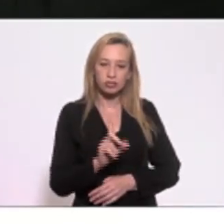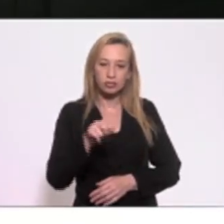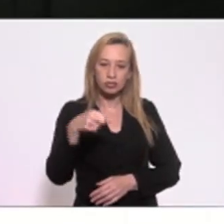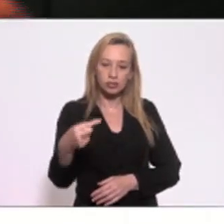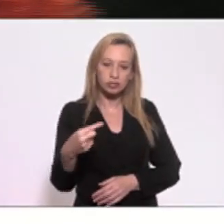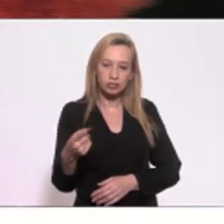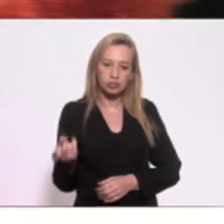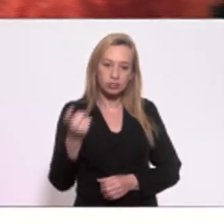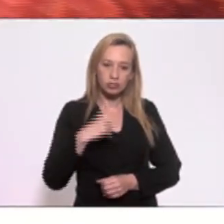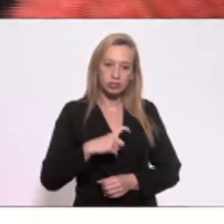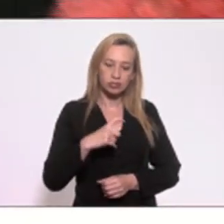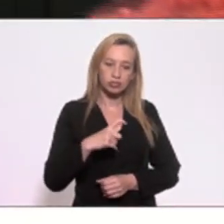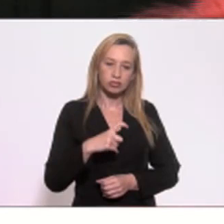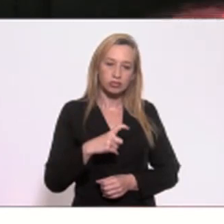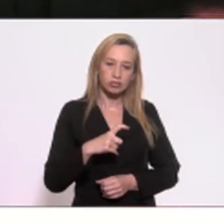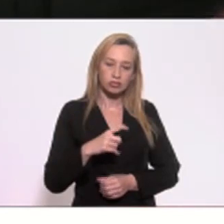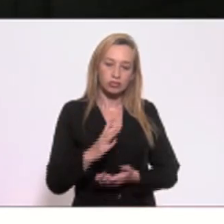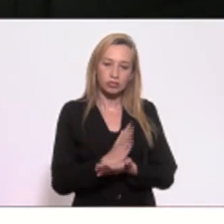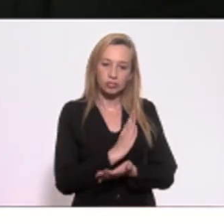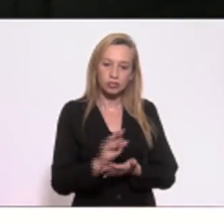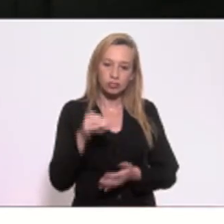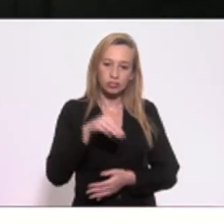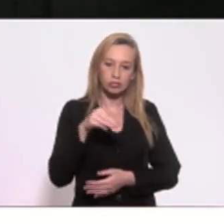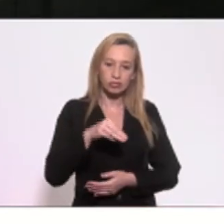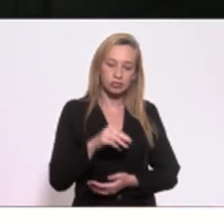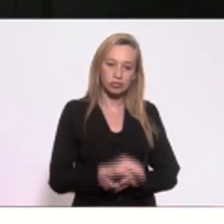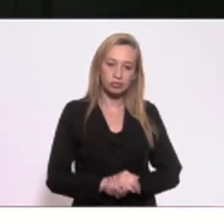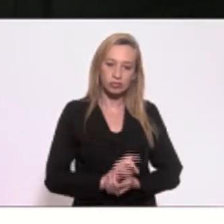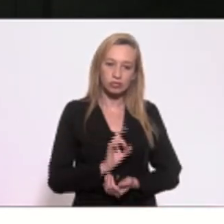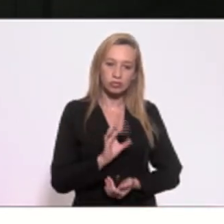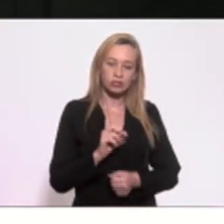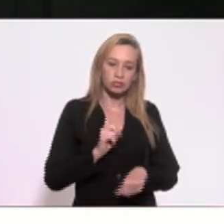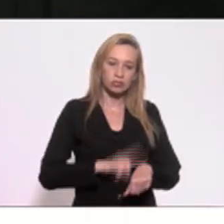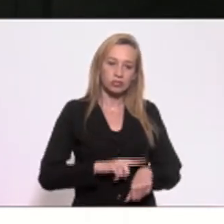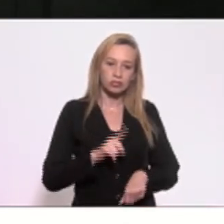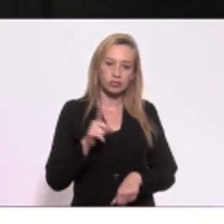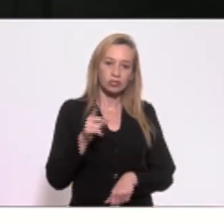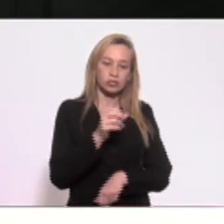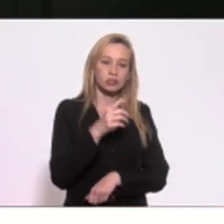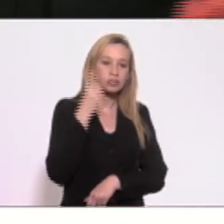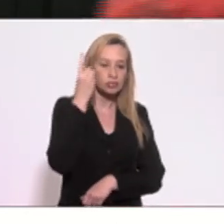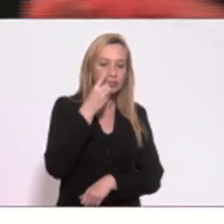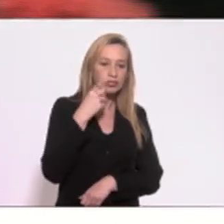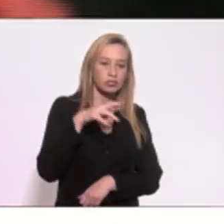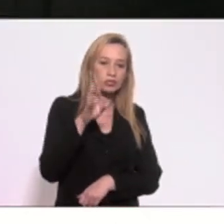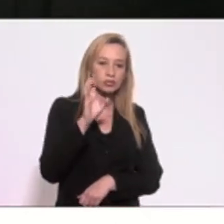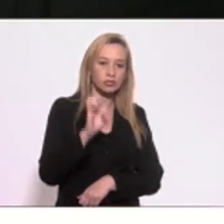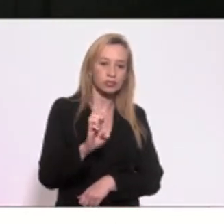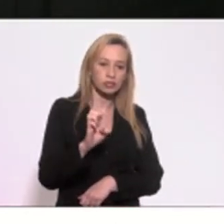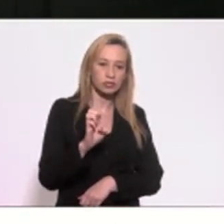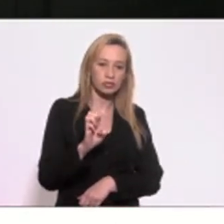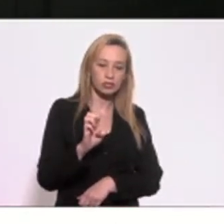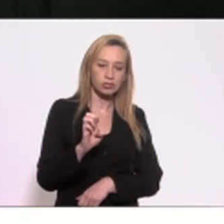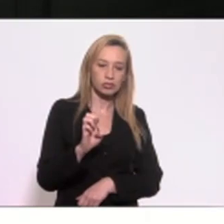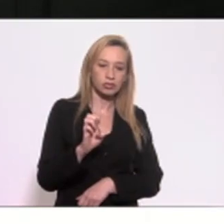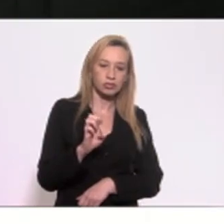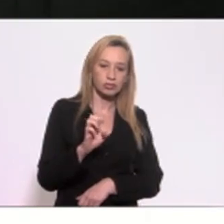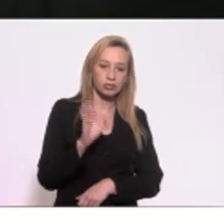a gente retornar daqui a alguns instantes? Só o tempo suficiente da deputada Rosane Félix pode...